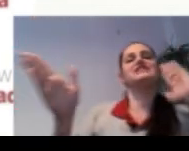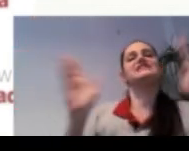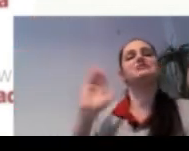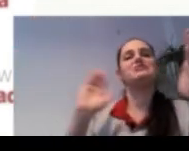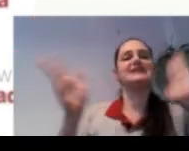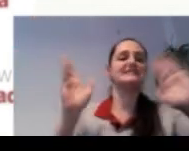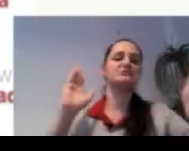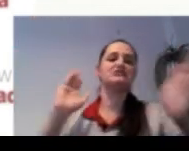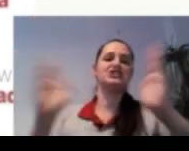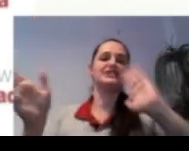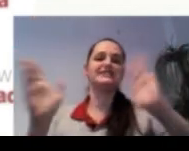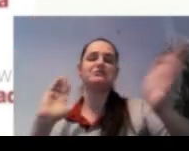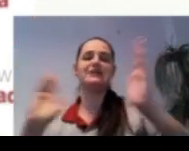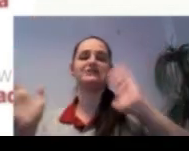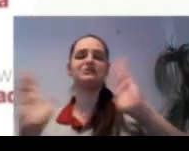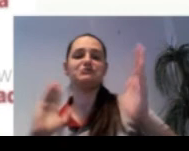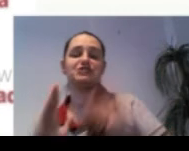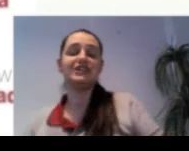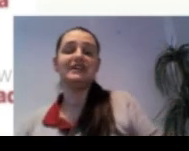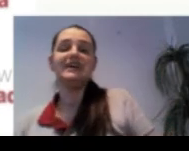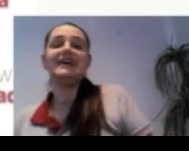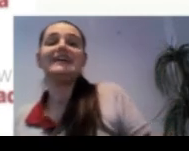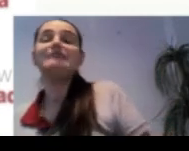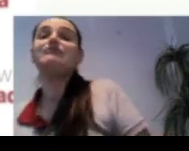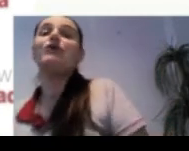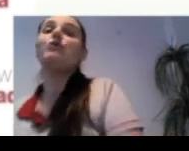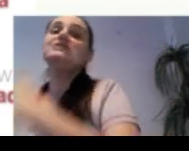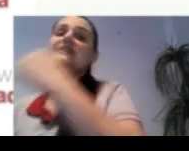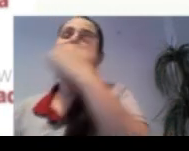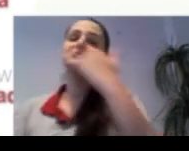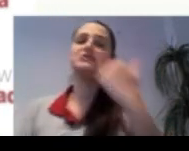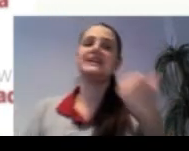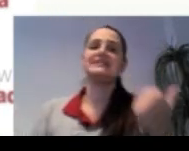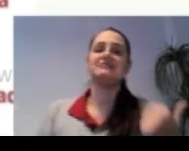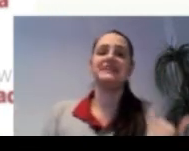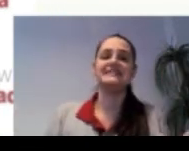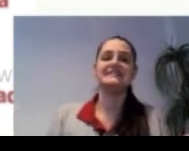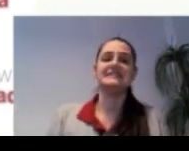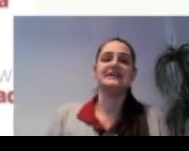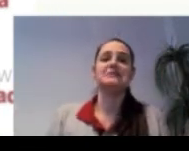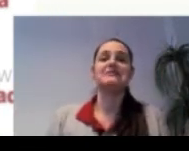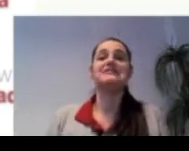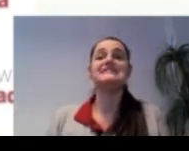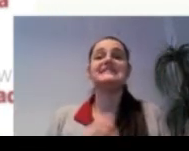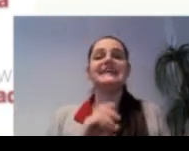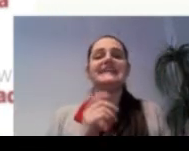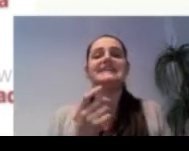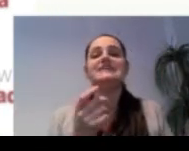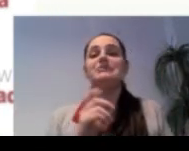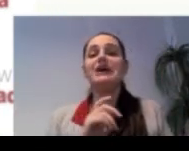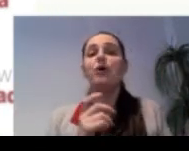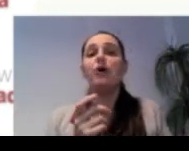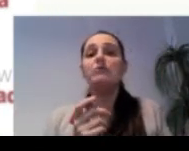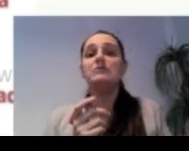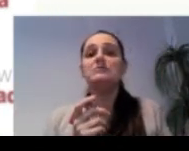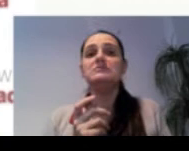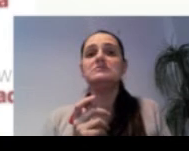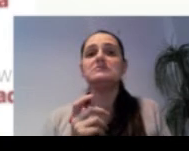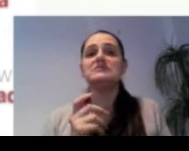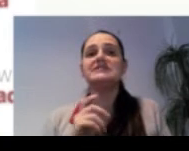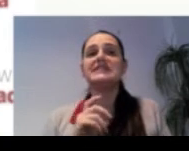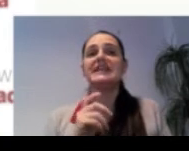com G com G, T com A, C com G, T com A, C com G, ela volta no que ela fez para ver se ela não